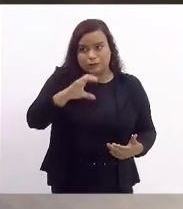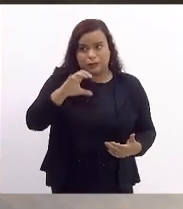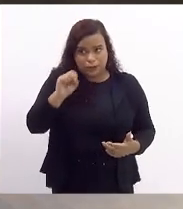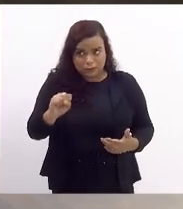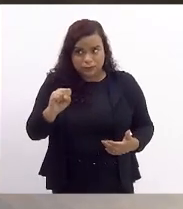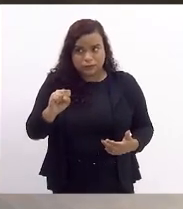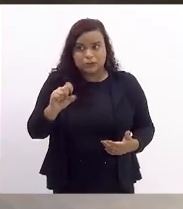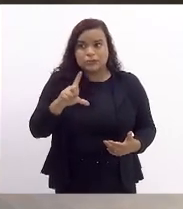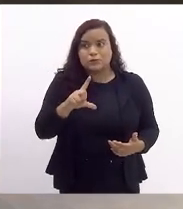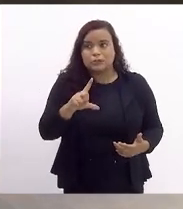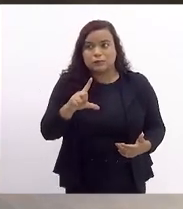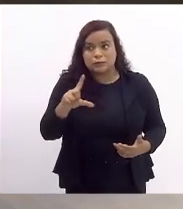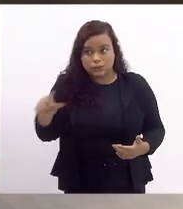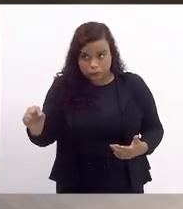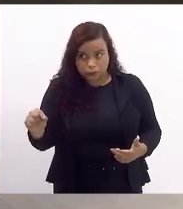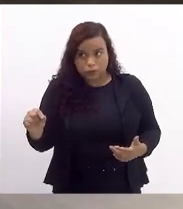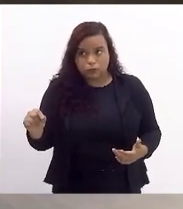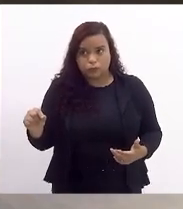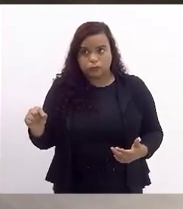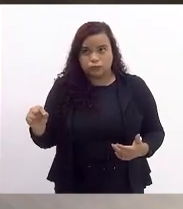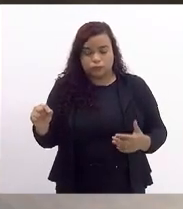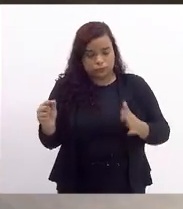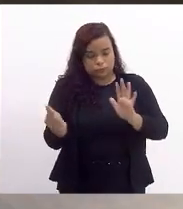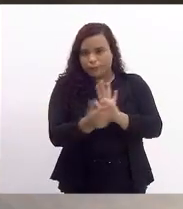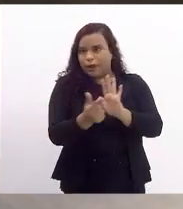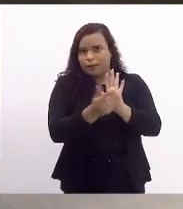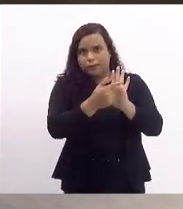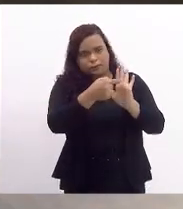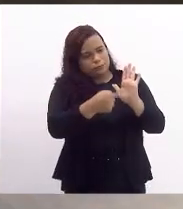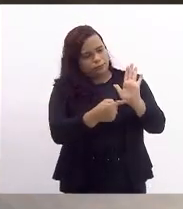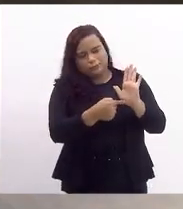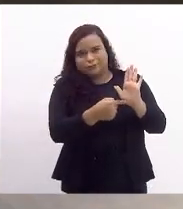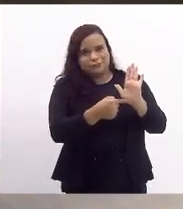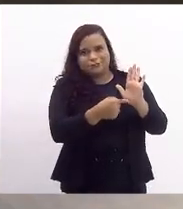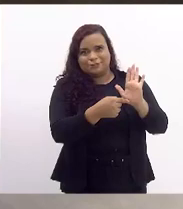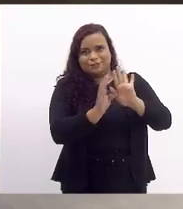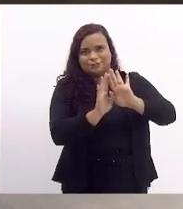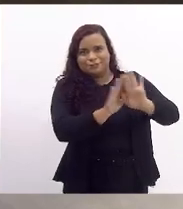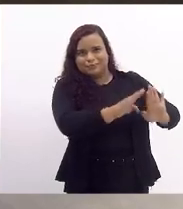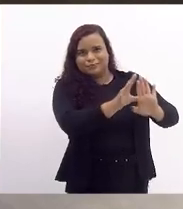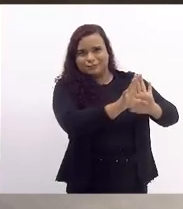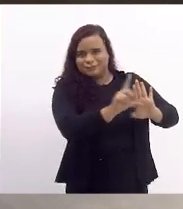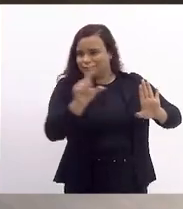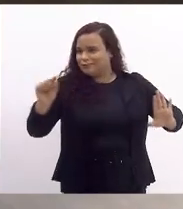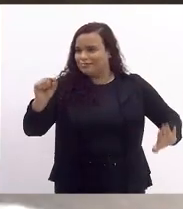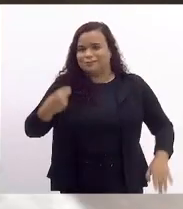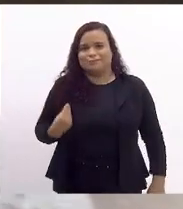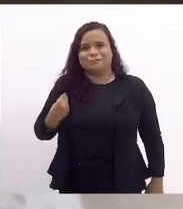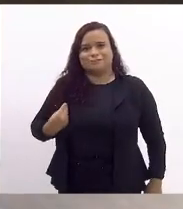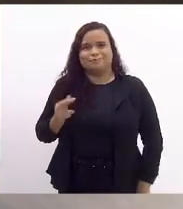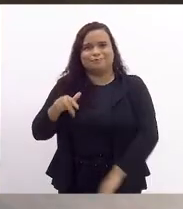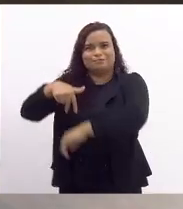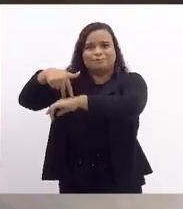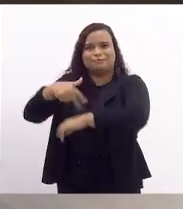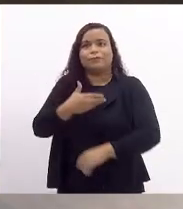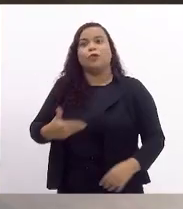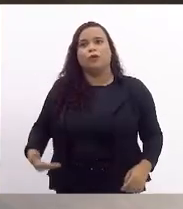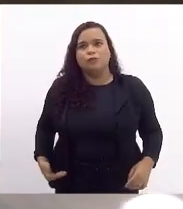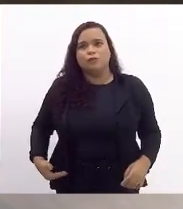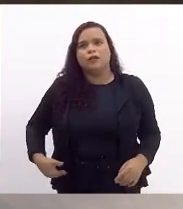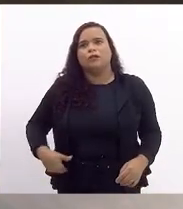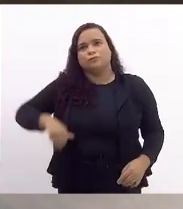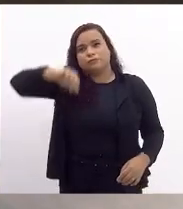saiu do papel para a vida do servidor no governo Cláudio Castro